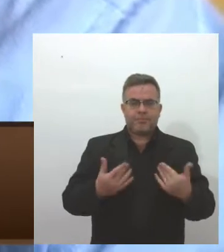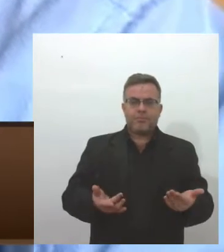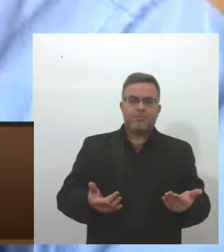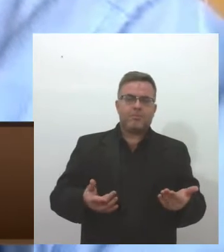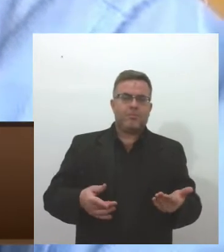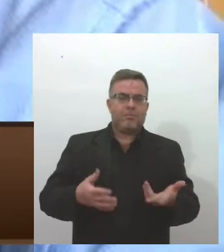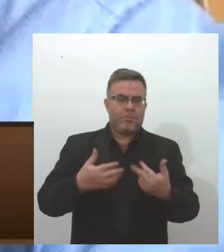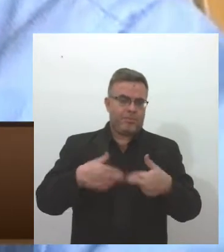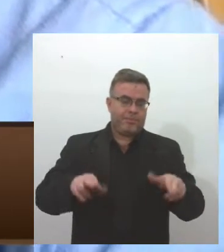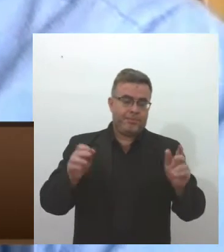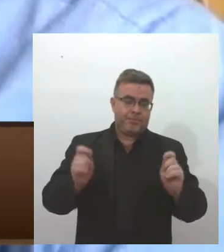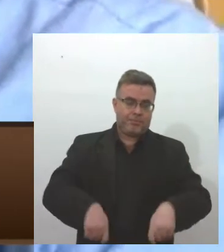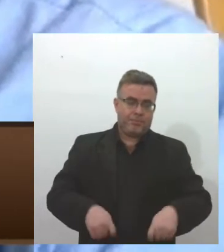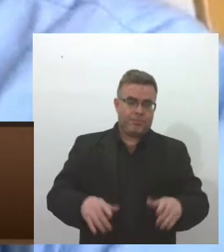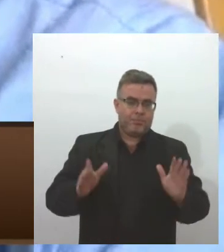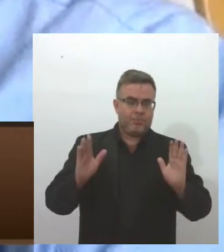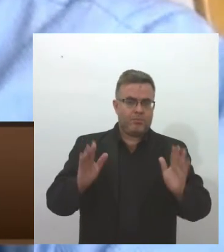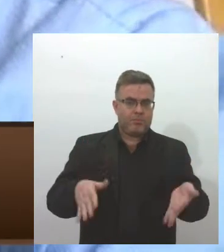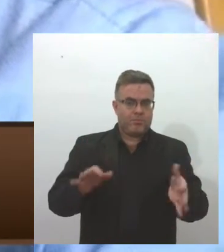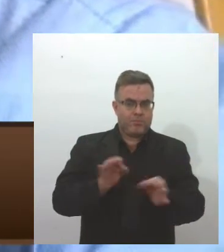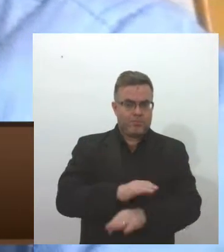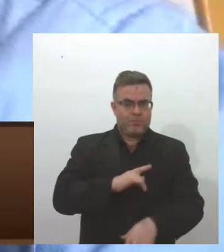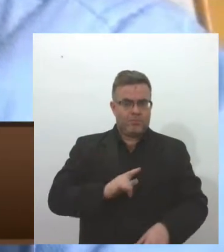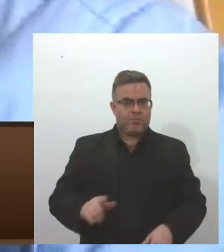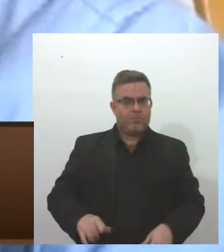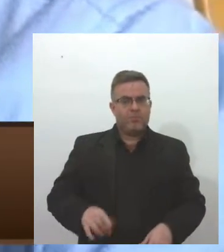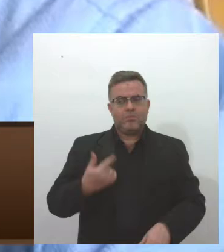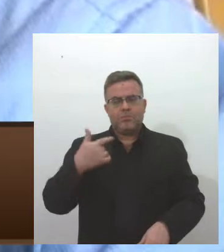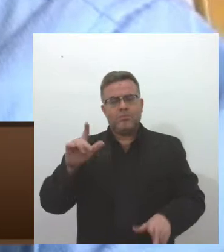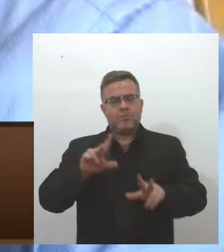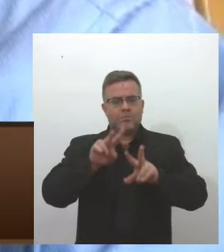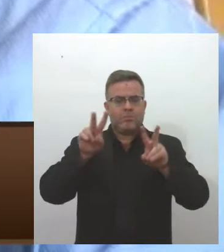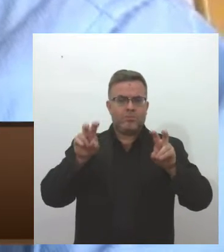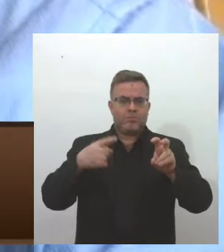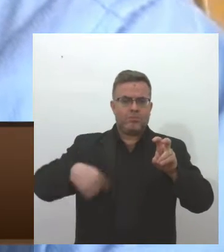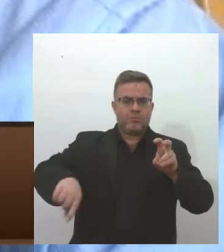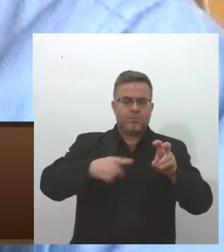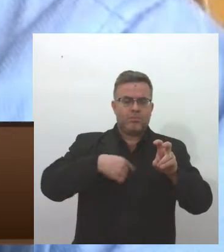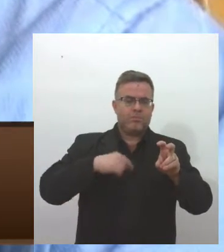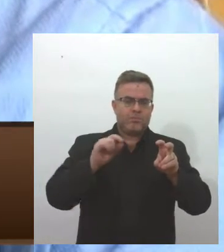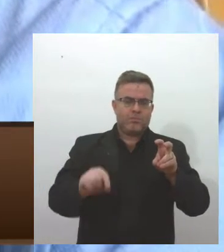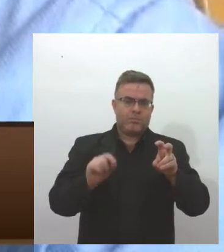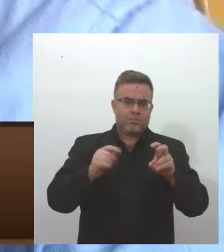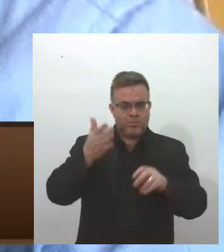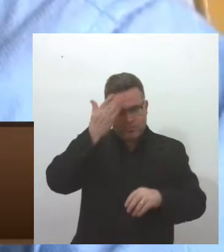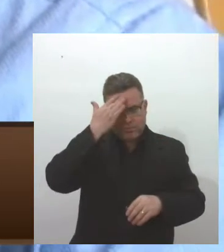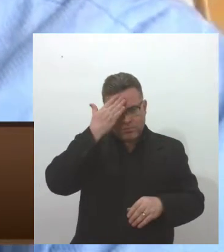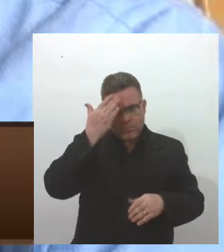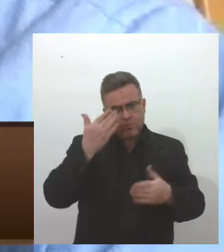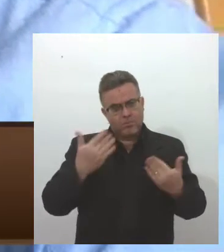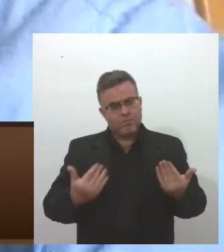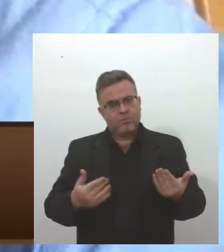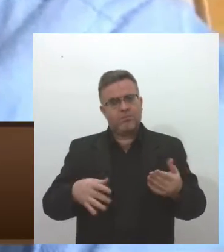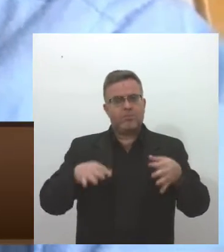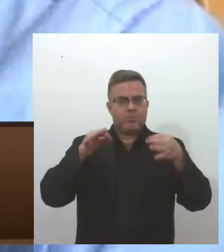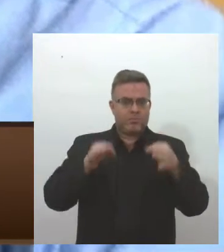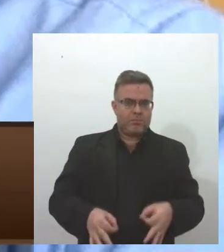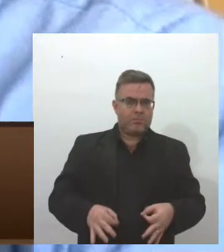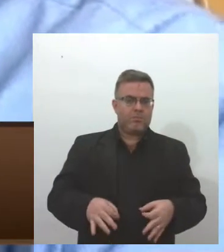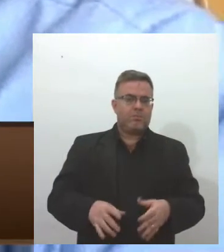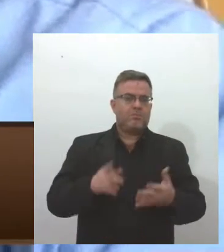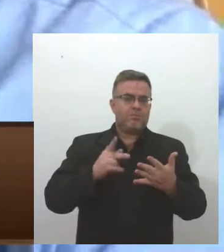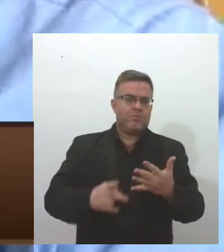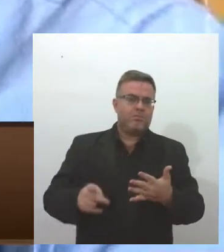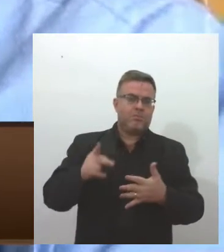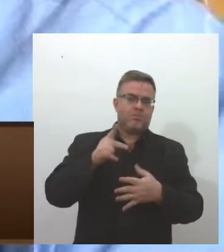sanadas pelo próprio governo. E uma das questões que a gente também entende que está correto, que é uma